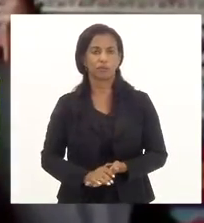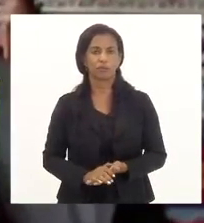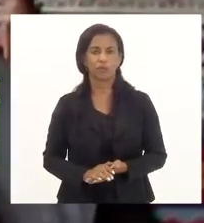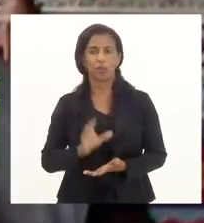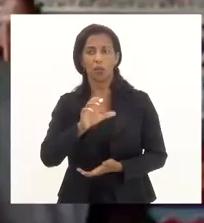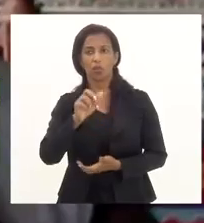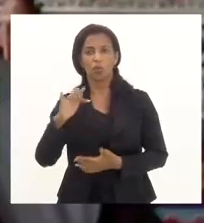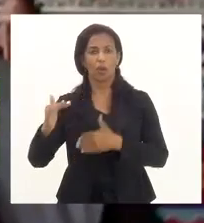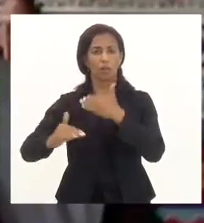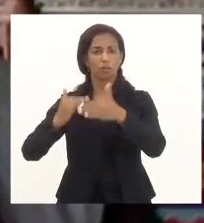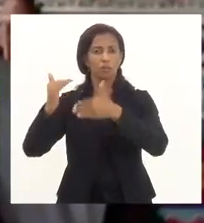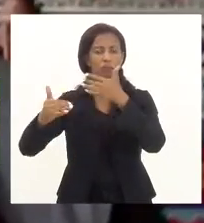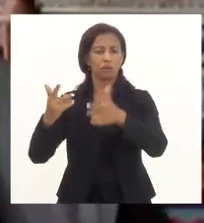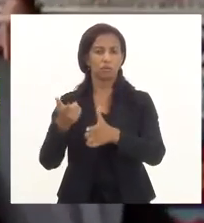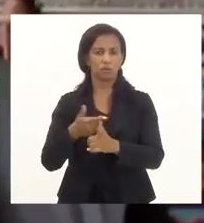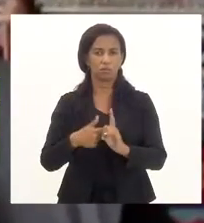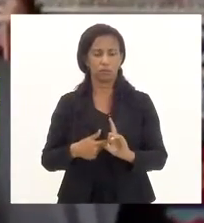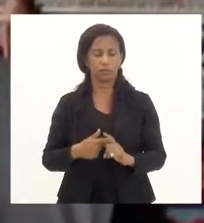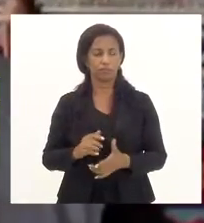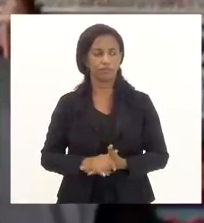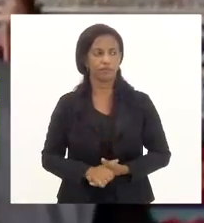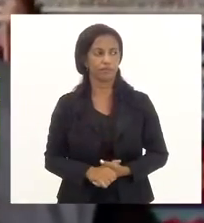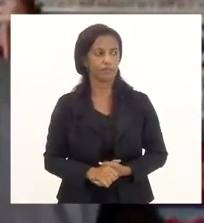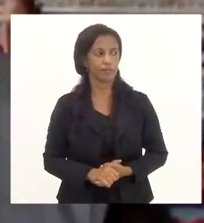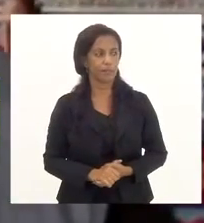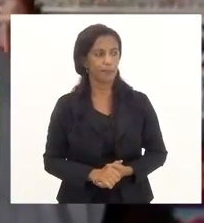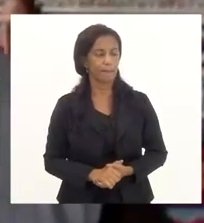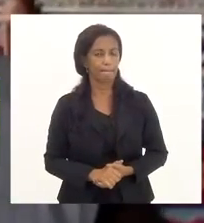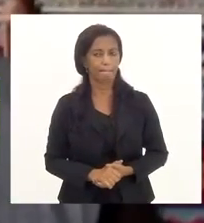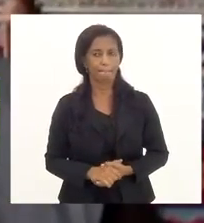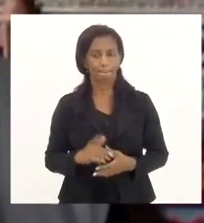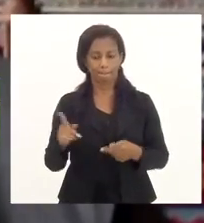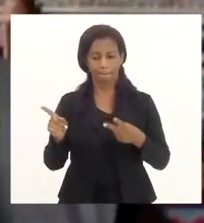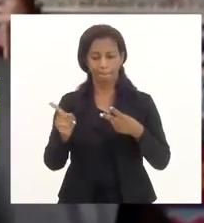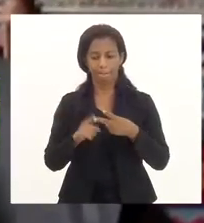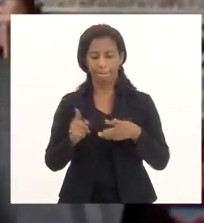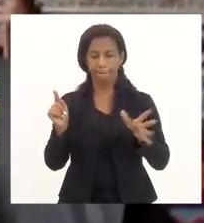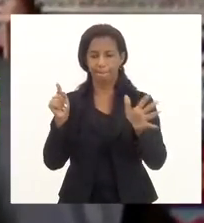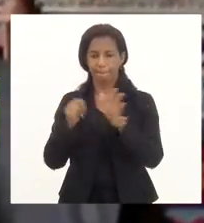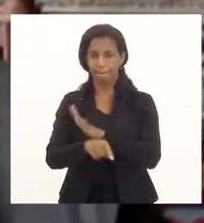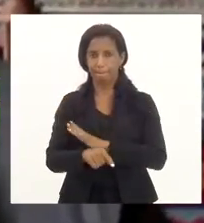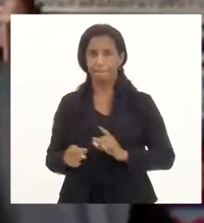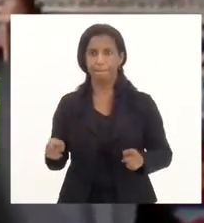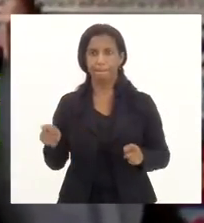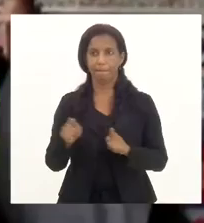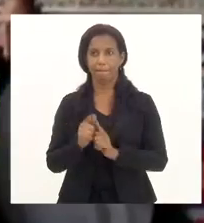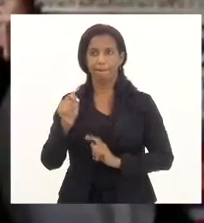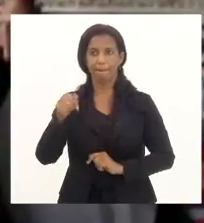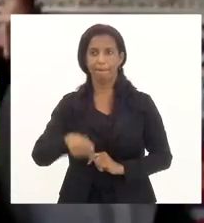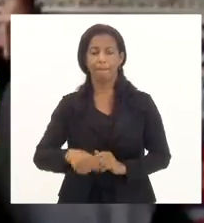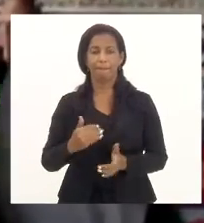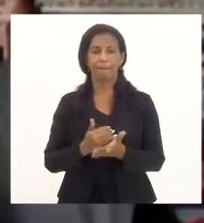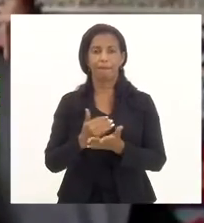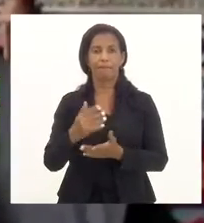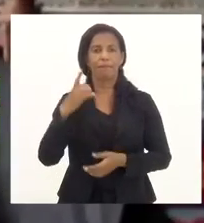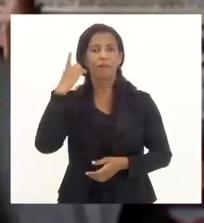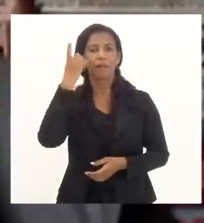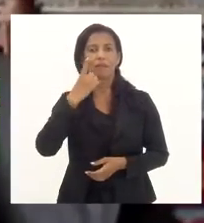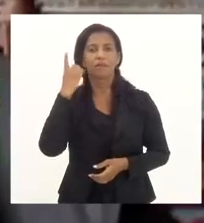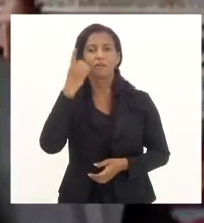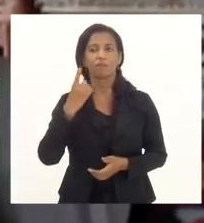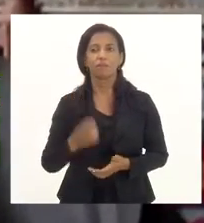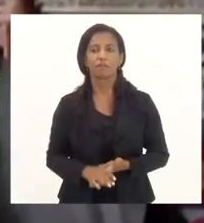no caso do crescimento da dívida e segunda pergunta vai no sentido de uma denúncia feita aqui inicialmente pelo